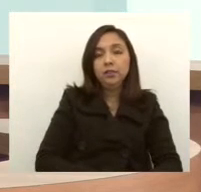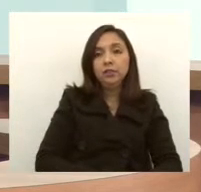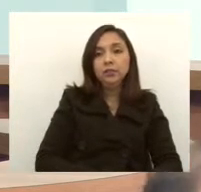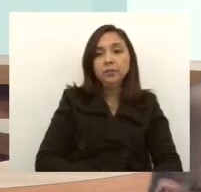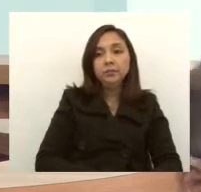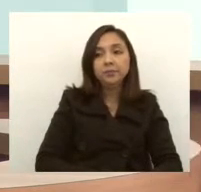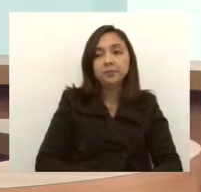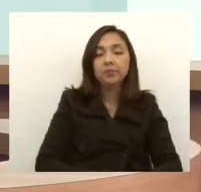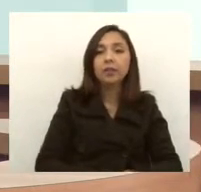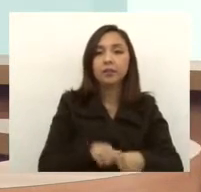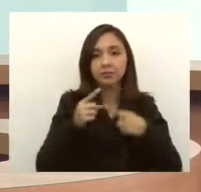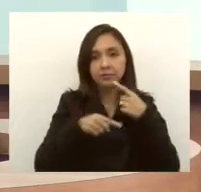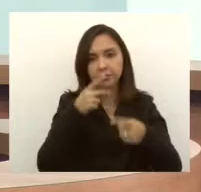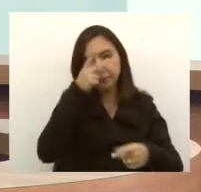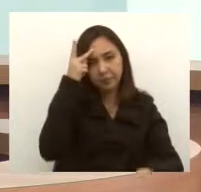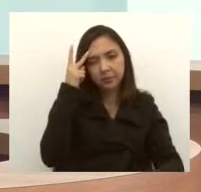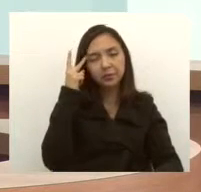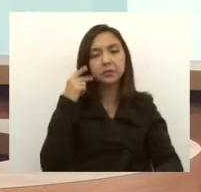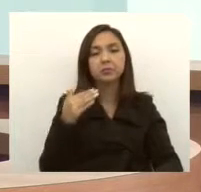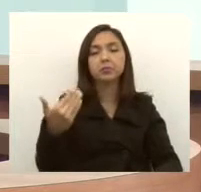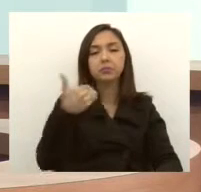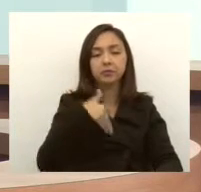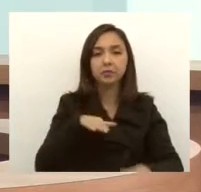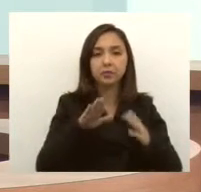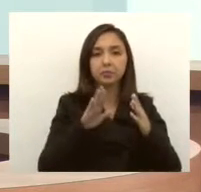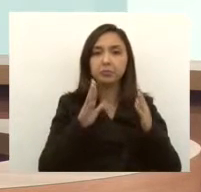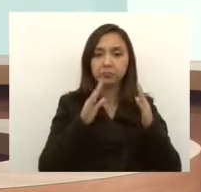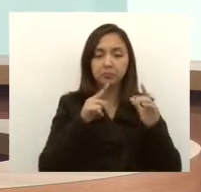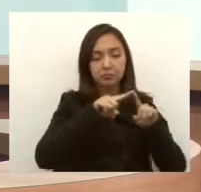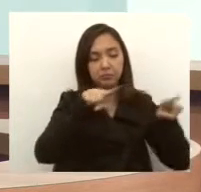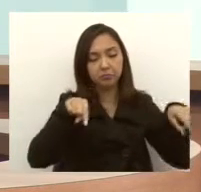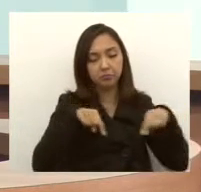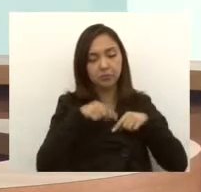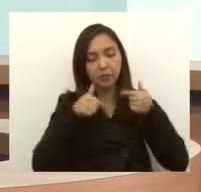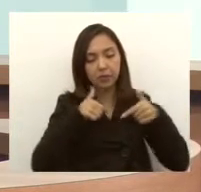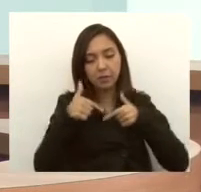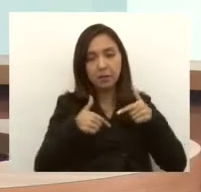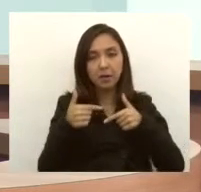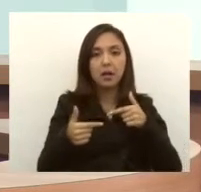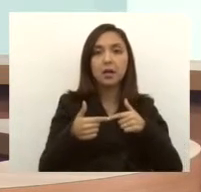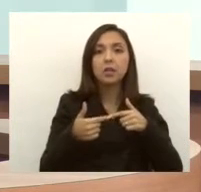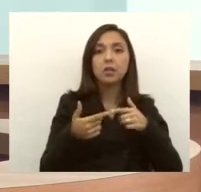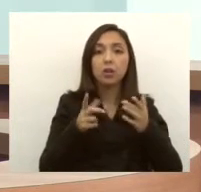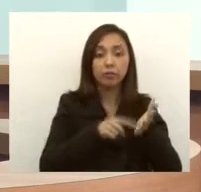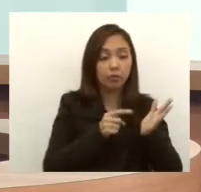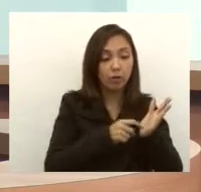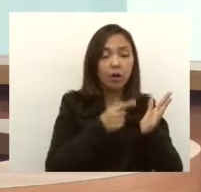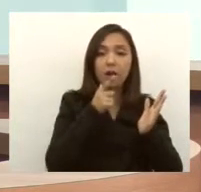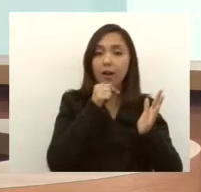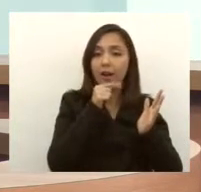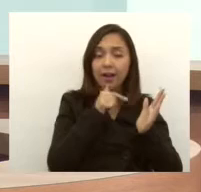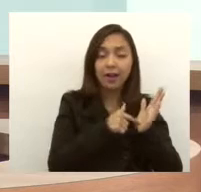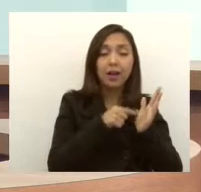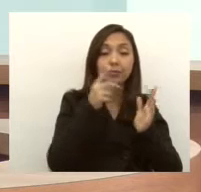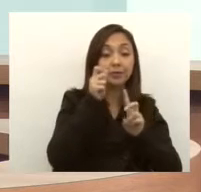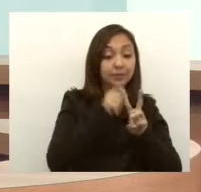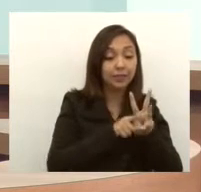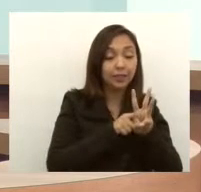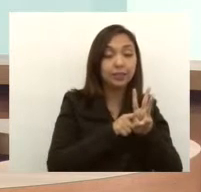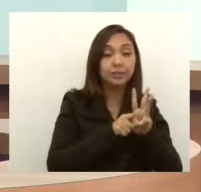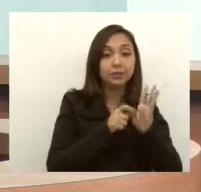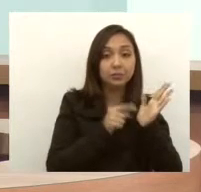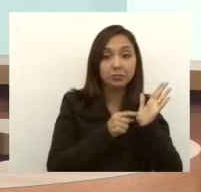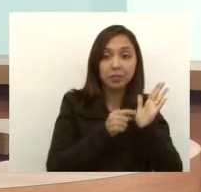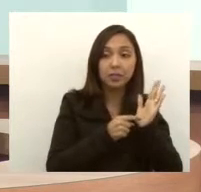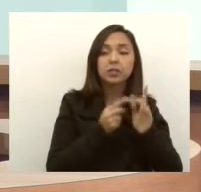uma pessoa chegou em meu gabinete, morador de Guarulhos, falou, vereador, eu estou com esse pedido de ligação de água fazem 3 meses.